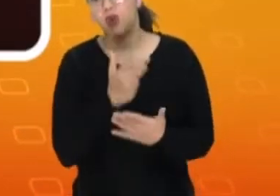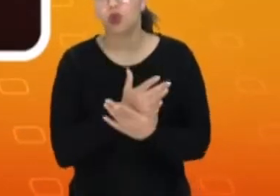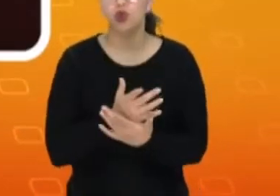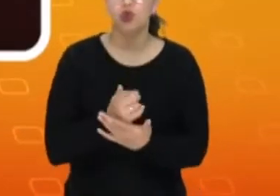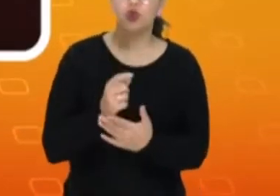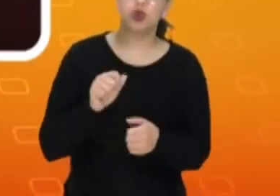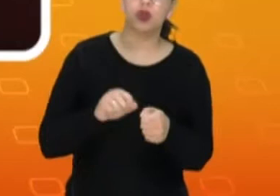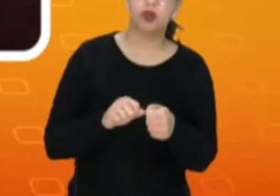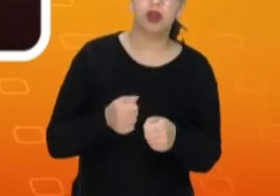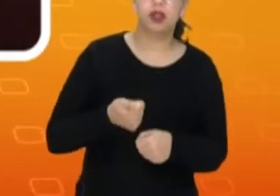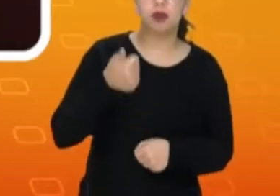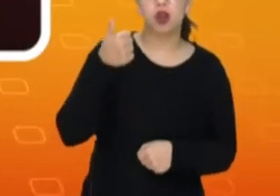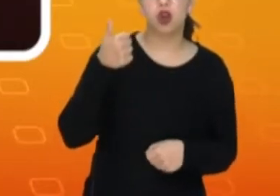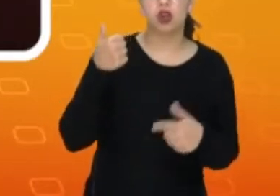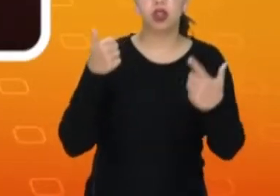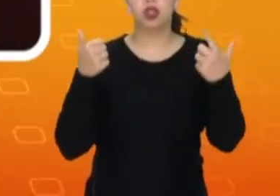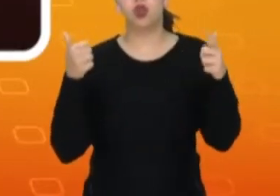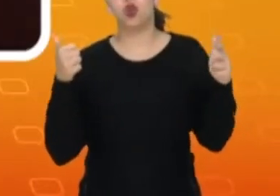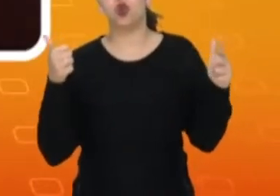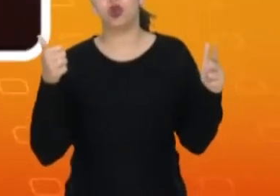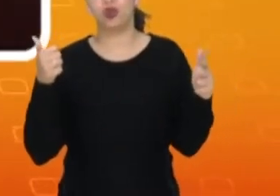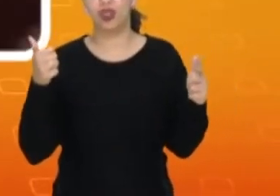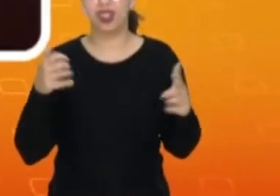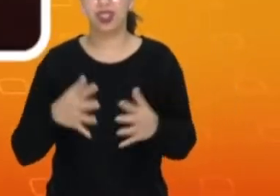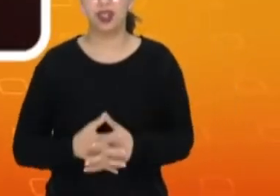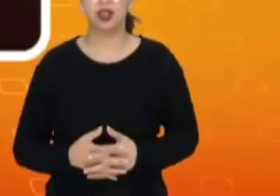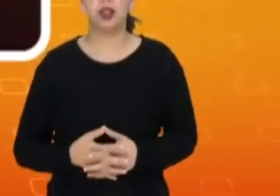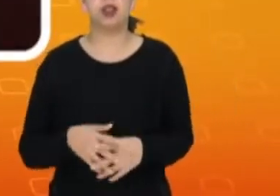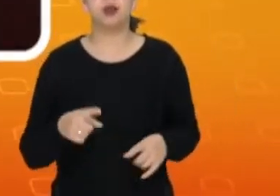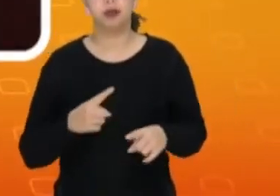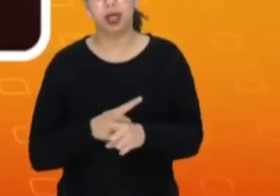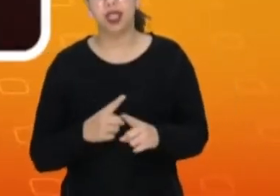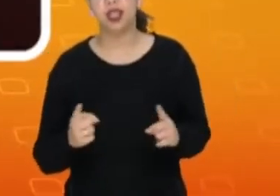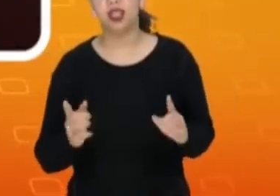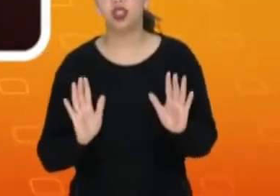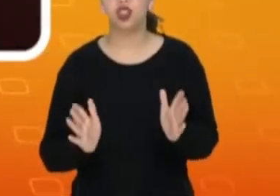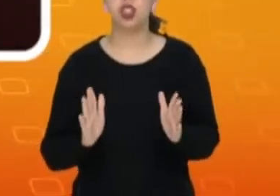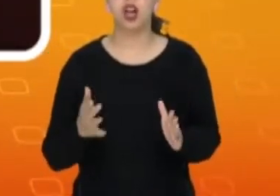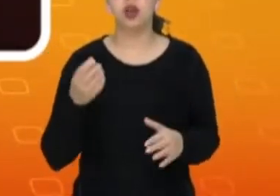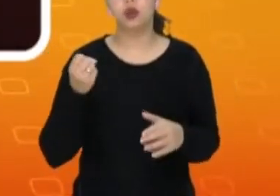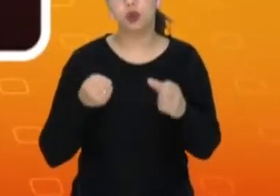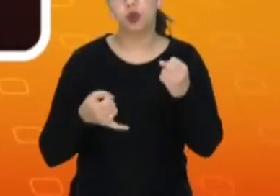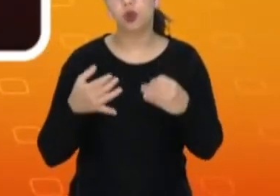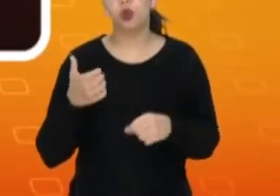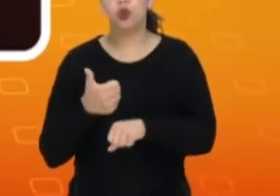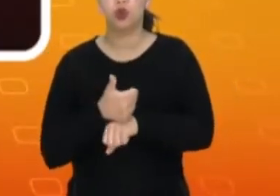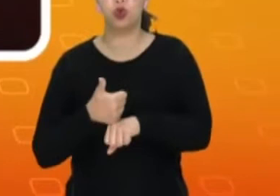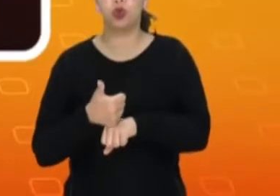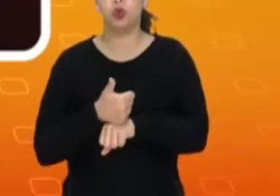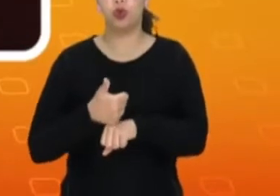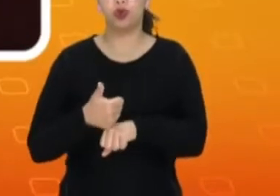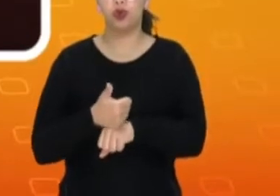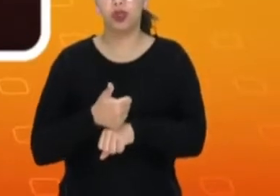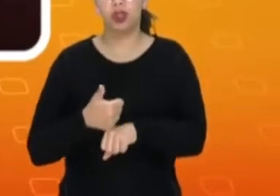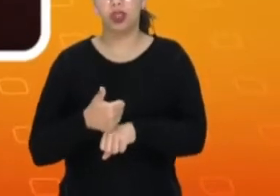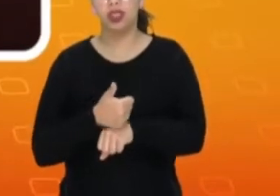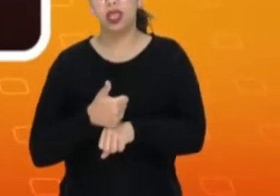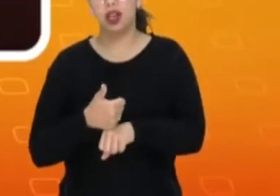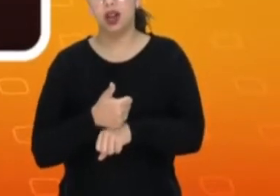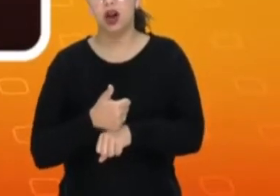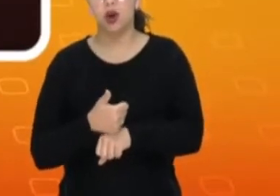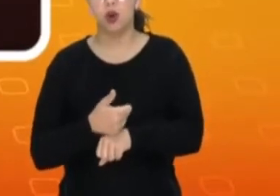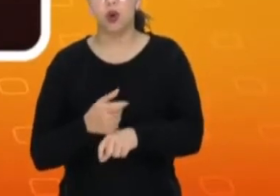outras, mas hoje se fala muito não hoje, mas já vem se falando há algum tempo na questão do profissional T-shaped, né, que eles falam, né, que é